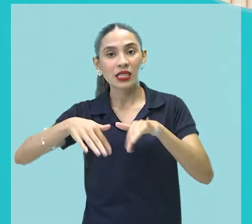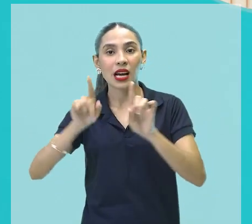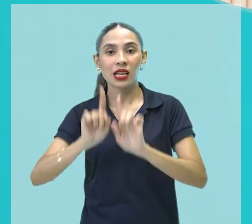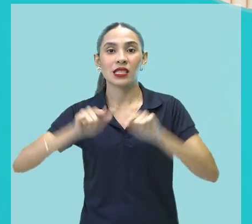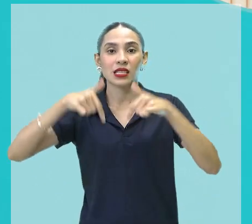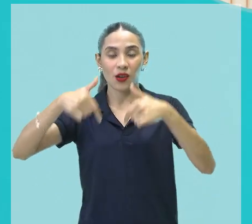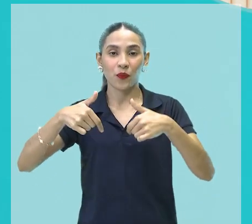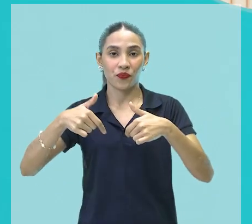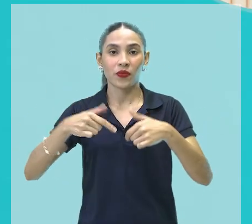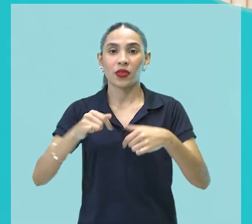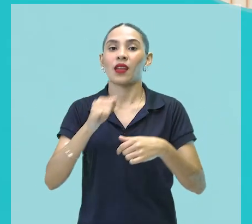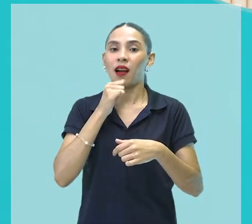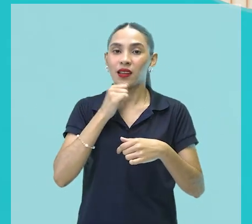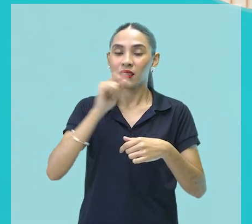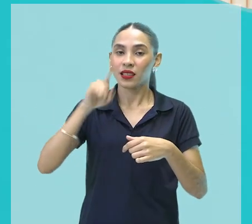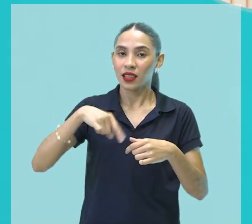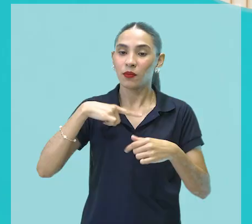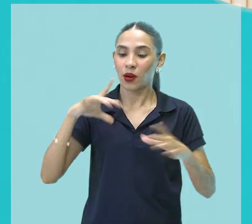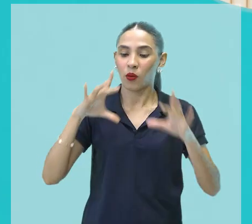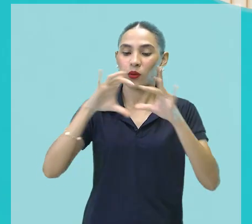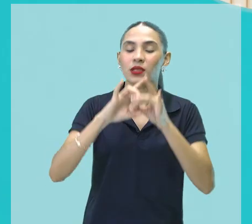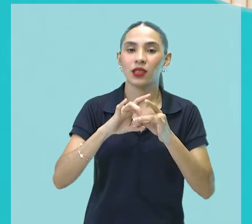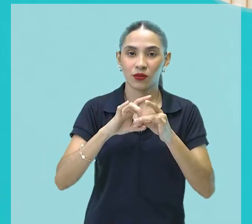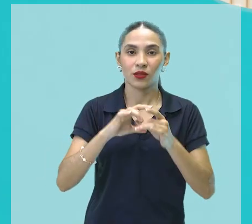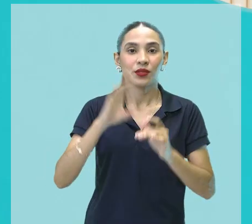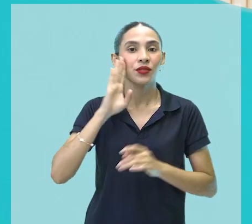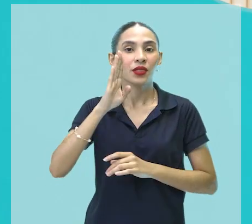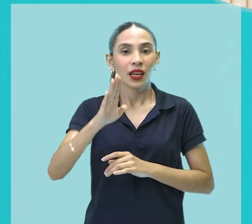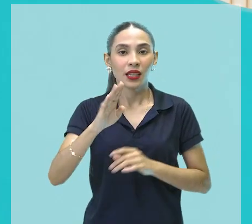ação. Ainda assim, ele tem uma conexão direta com